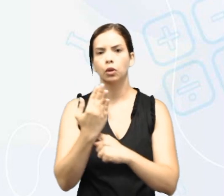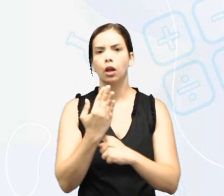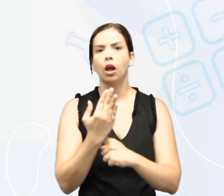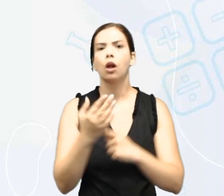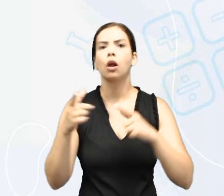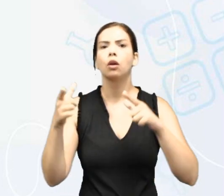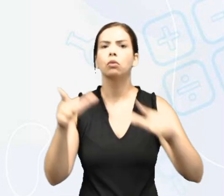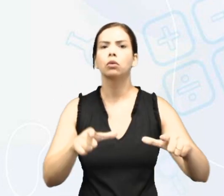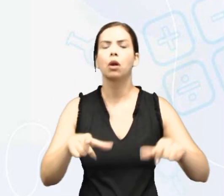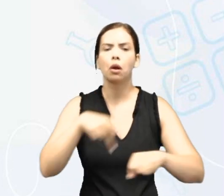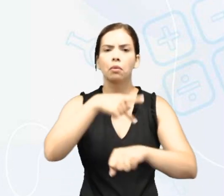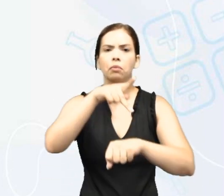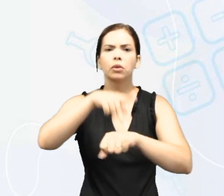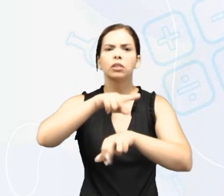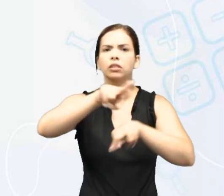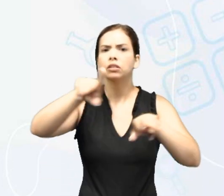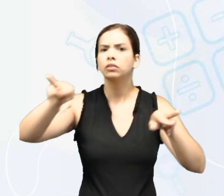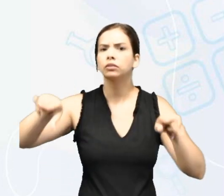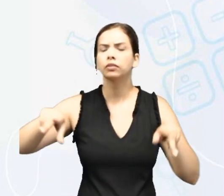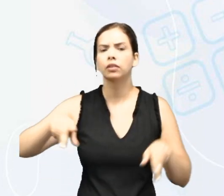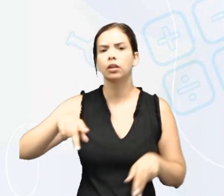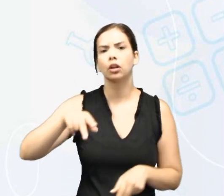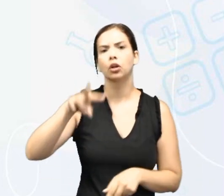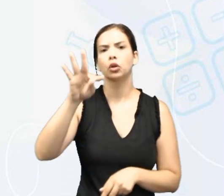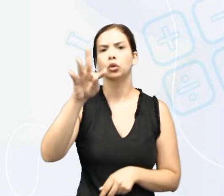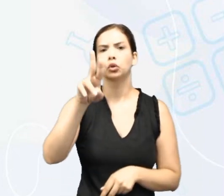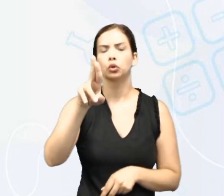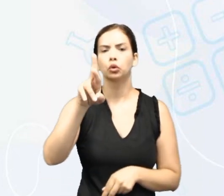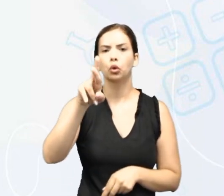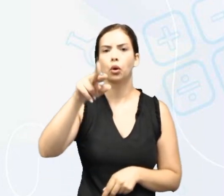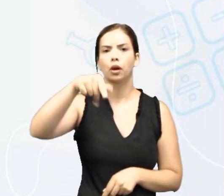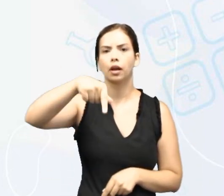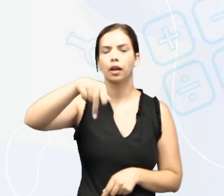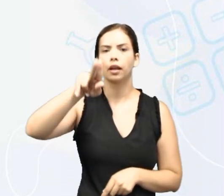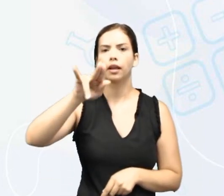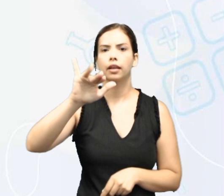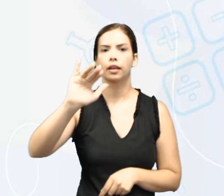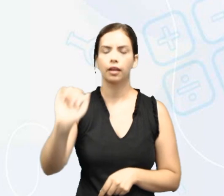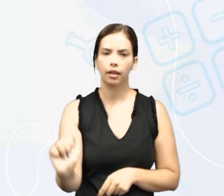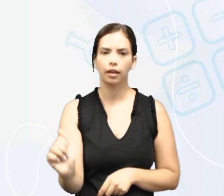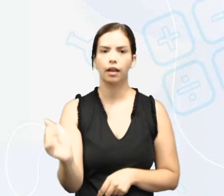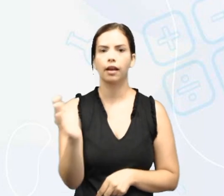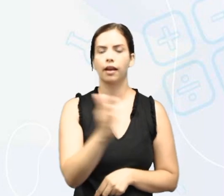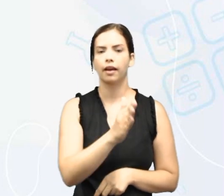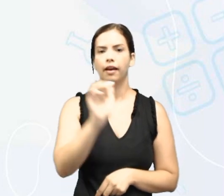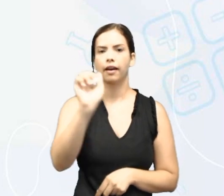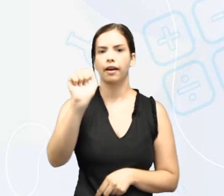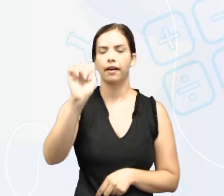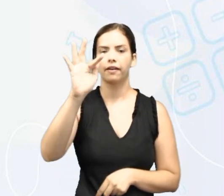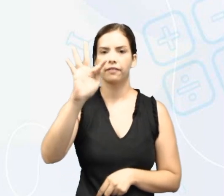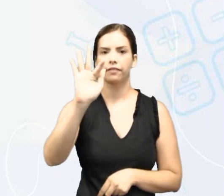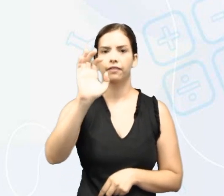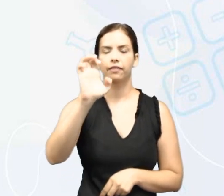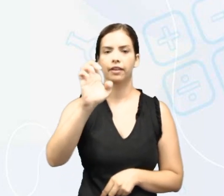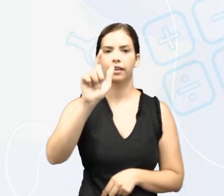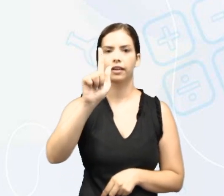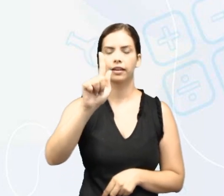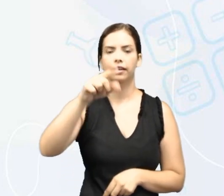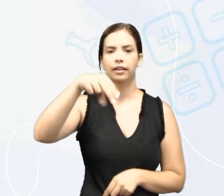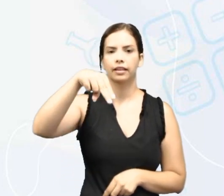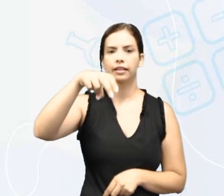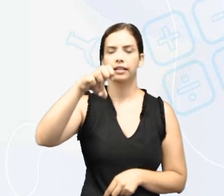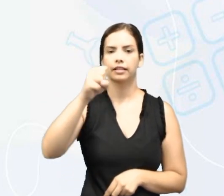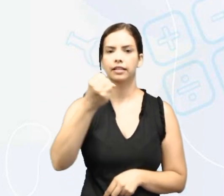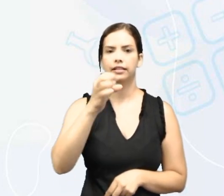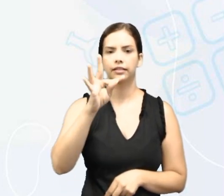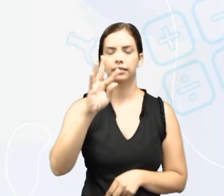Grécia, no Irã, no Afeganistão, né, e na Albânia. Então, vocês observam aí essa imagem, até o olho, né, o